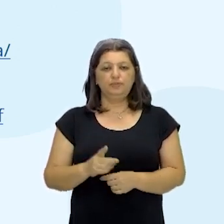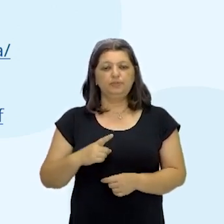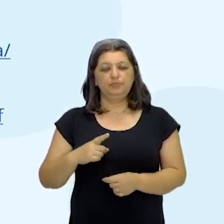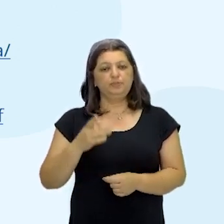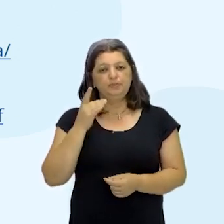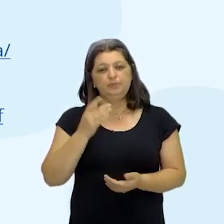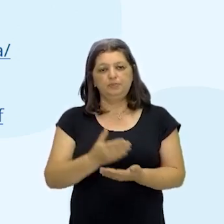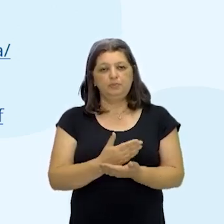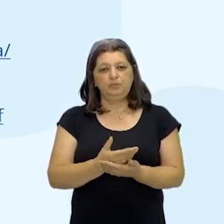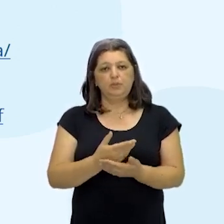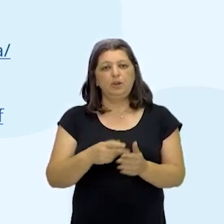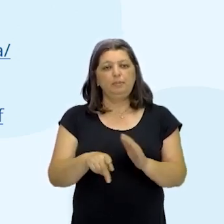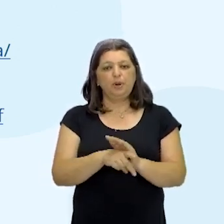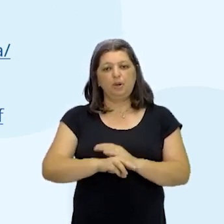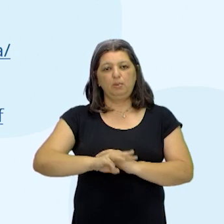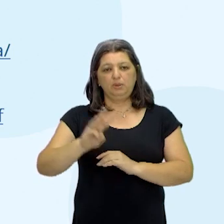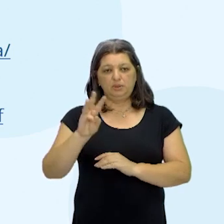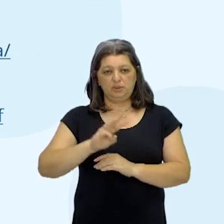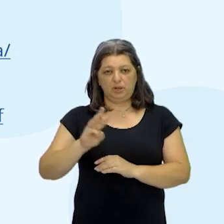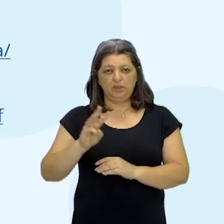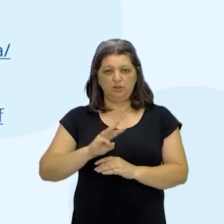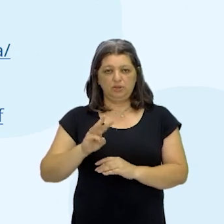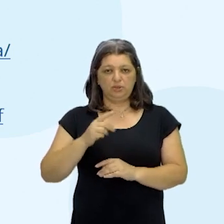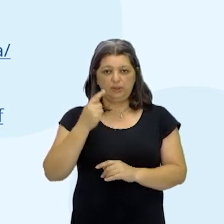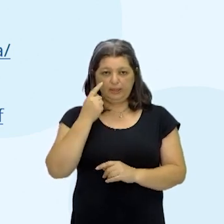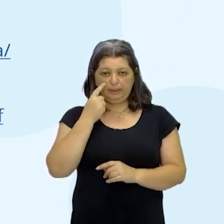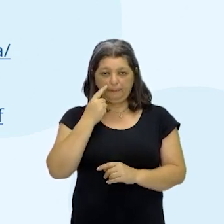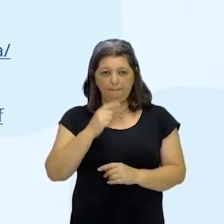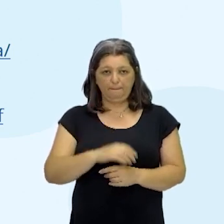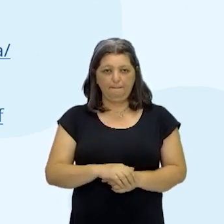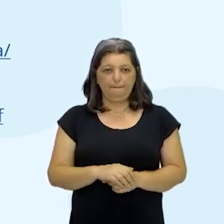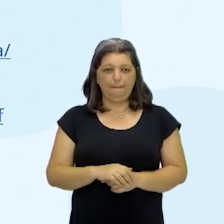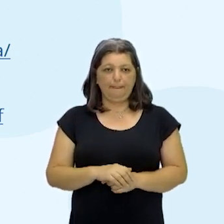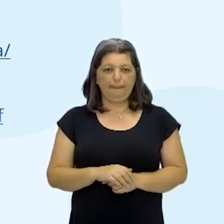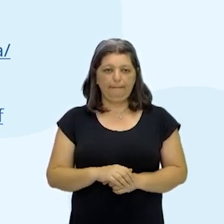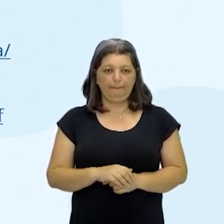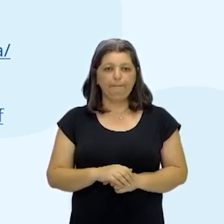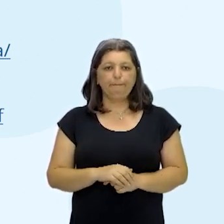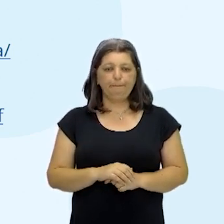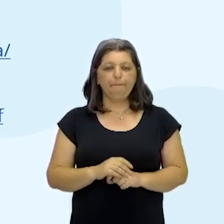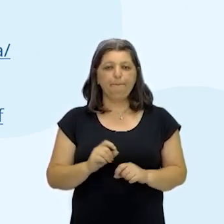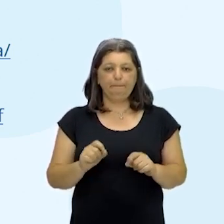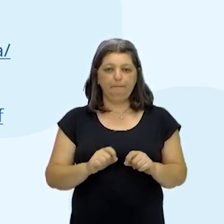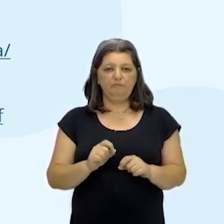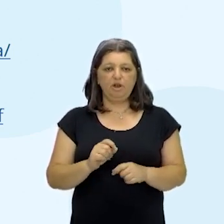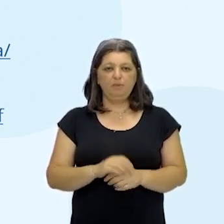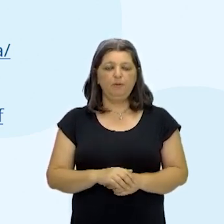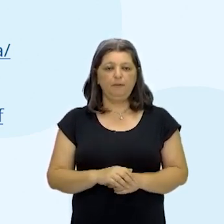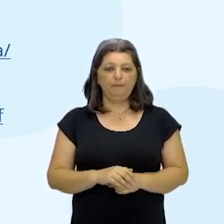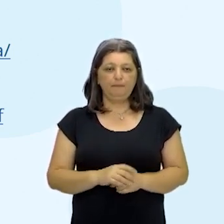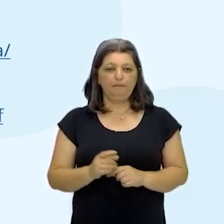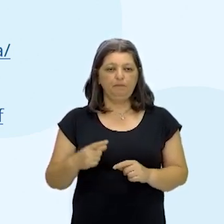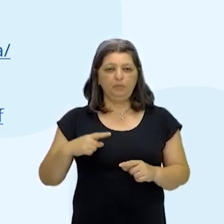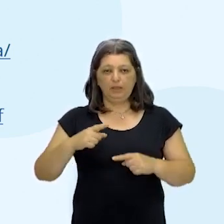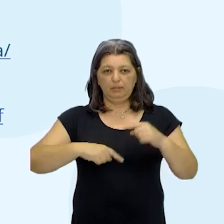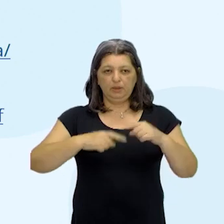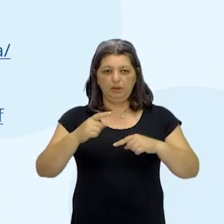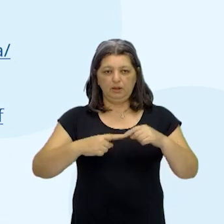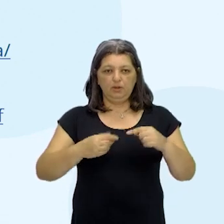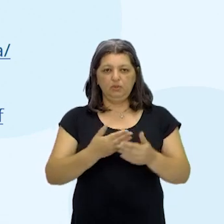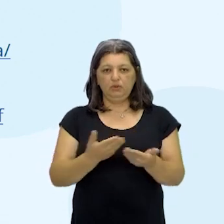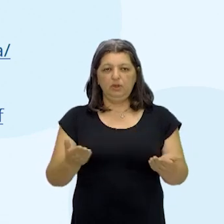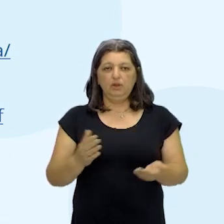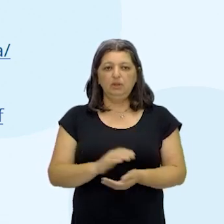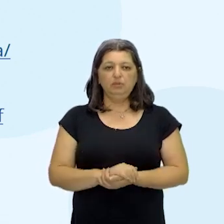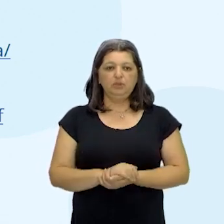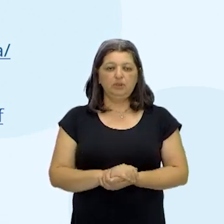Se você for para o site lá, você pode baixar o volume 3 usando esse QR Code ou clicando nesse link se você tem o material aí com você.